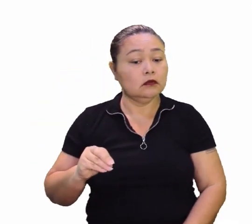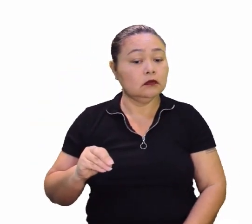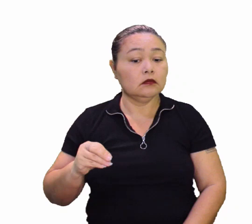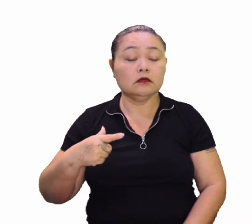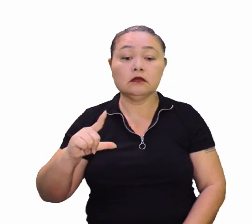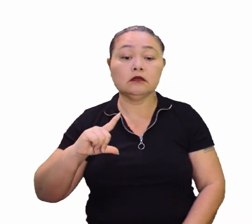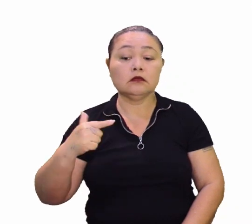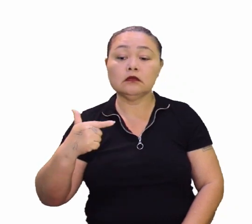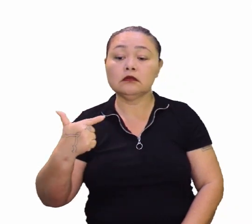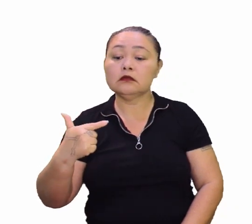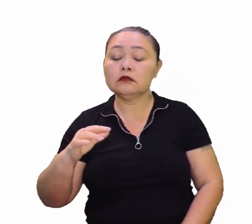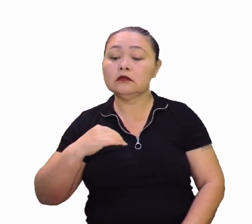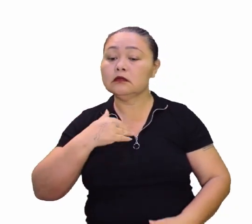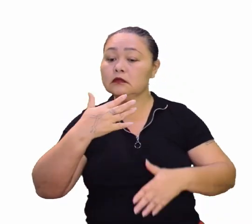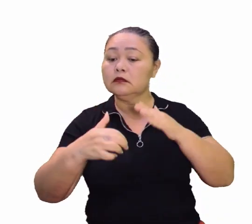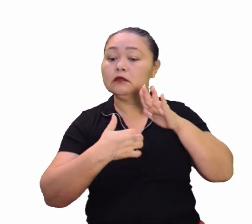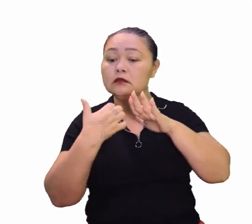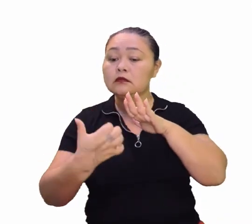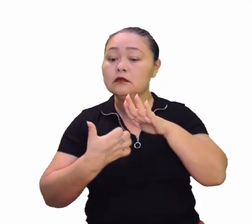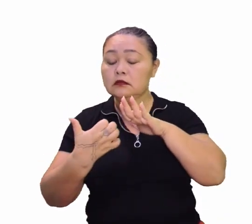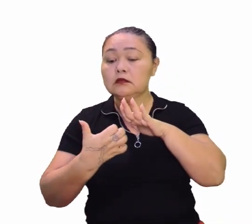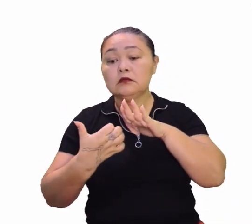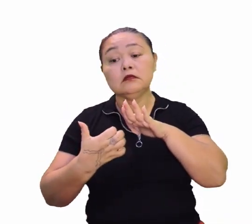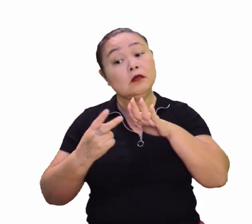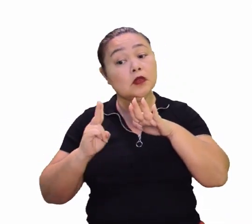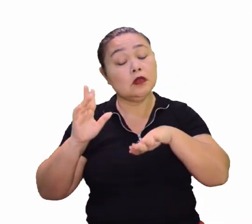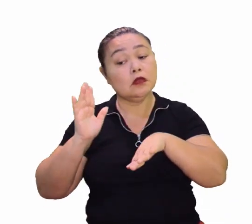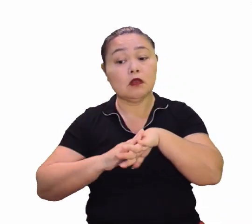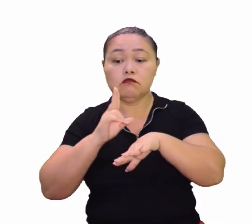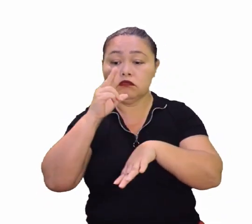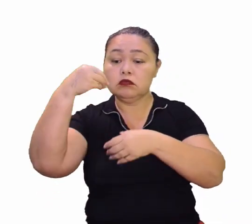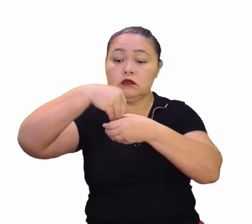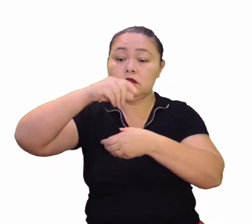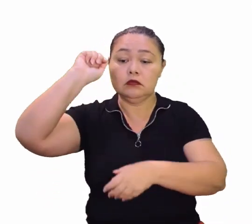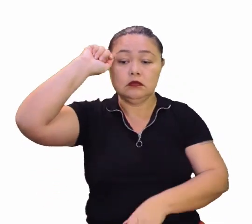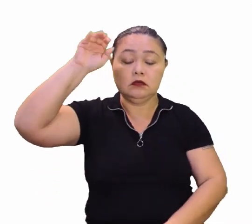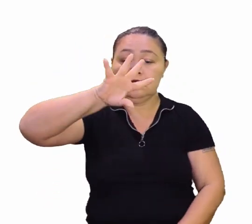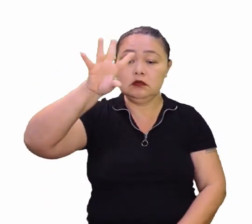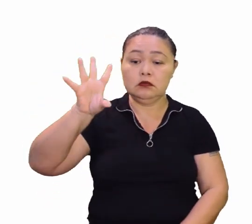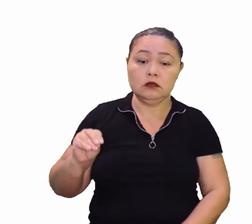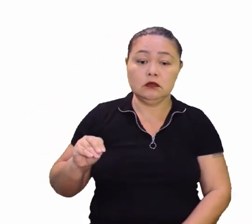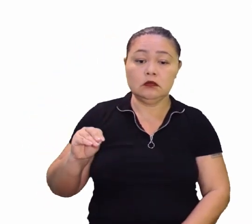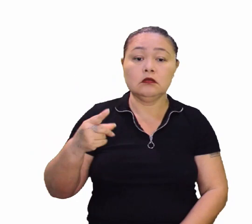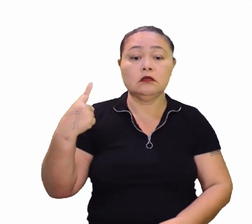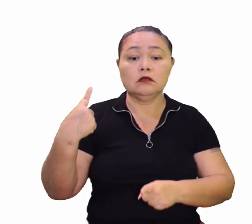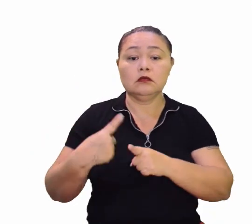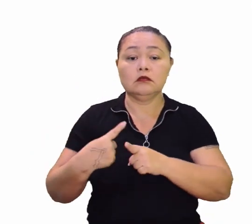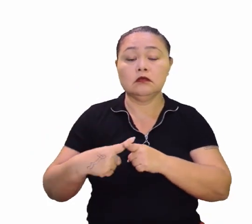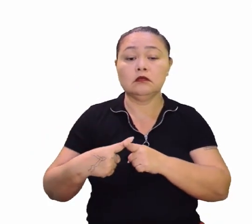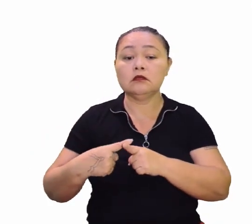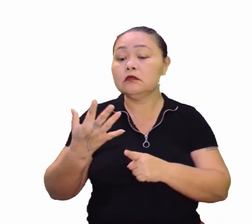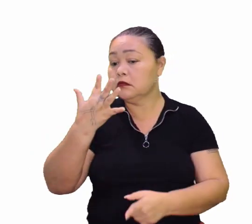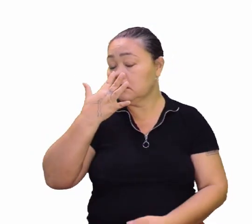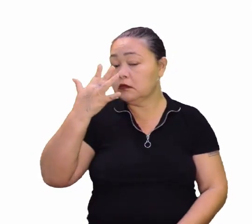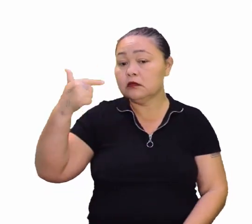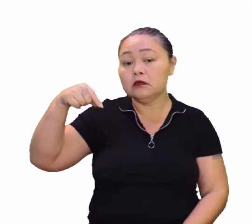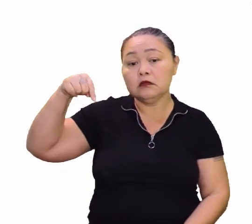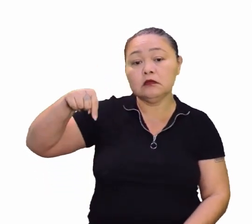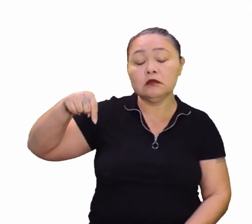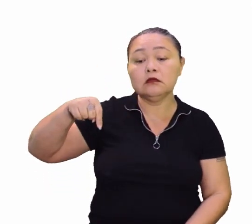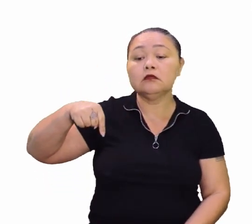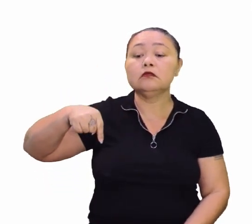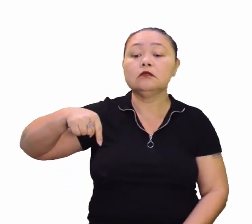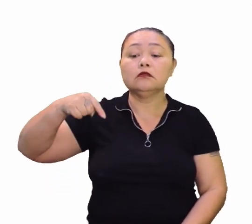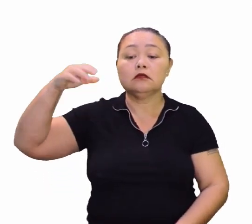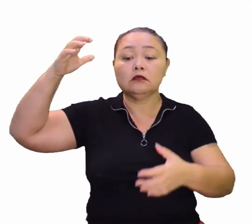gente não tem esse processo de industrialização tão intenso dentro da África. Por que a gente não consegue observar de repente